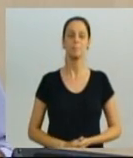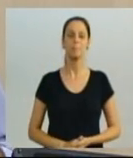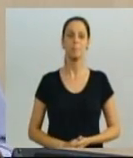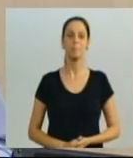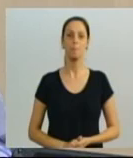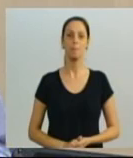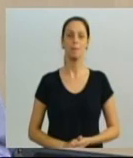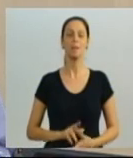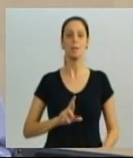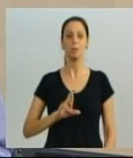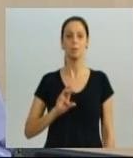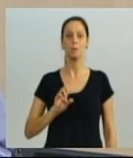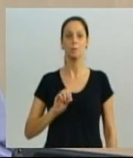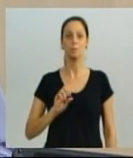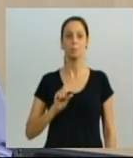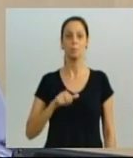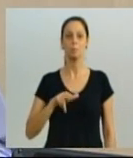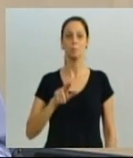Rosana, por favor.